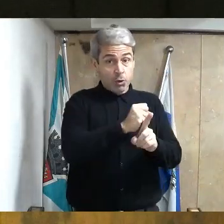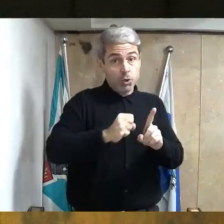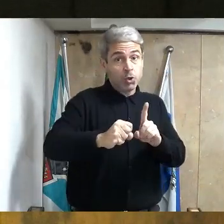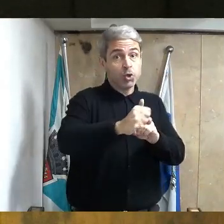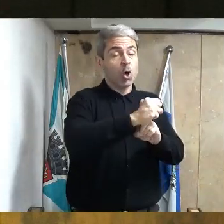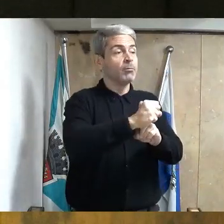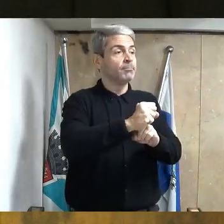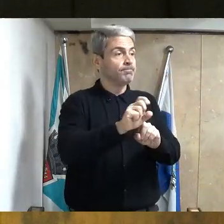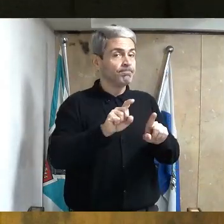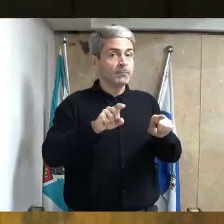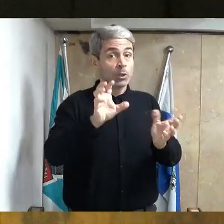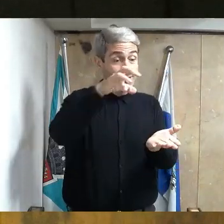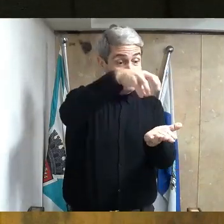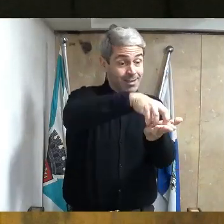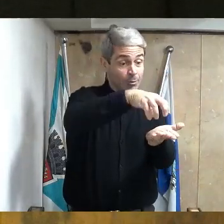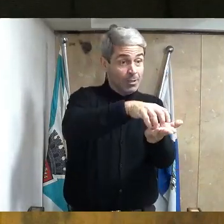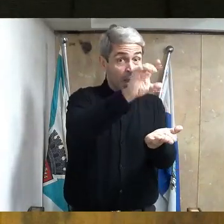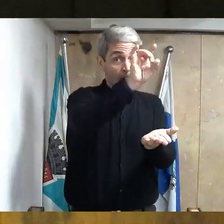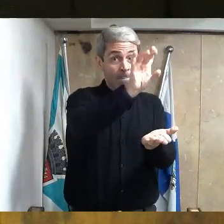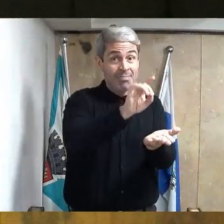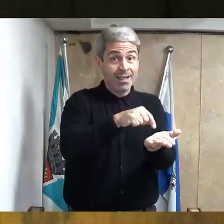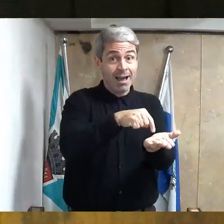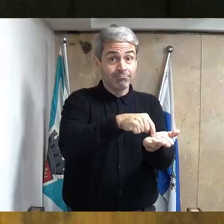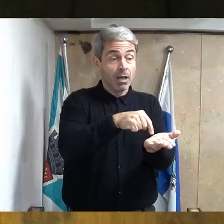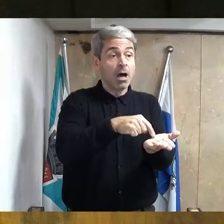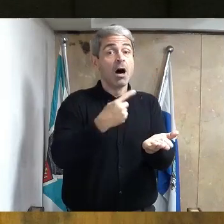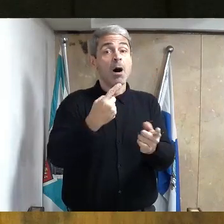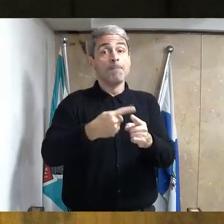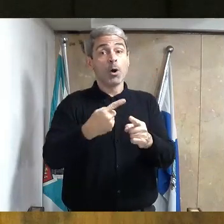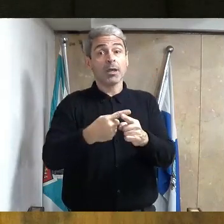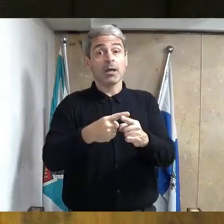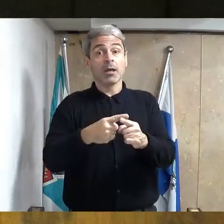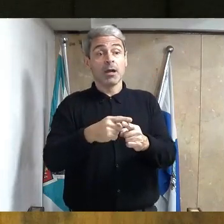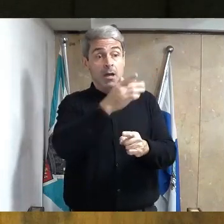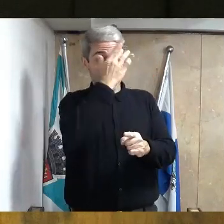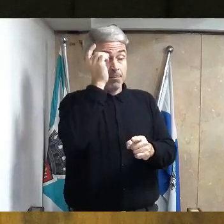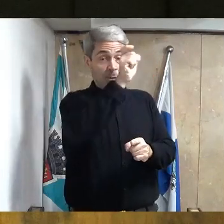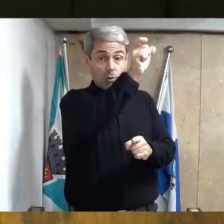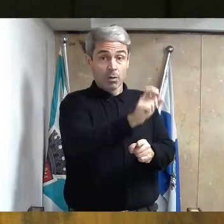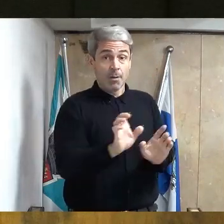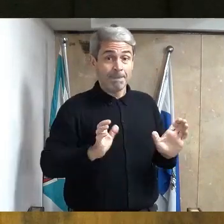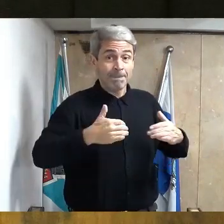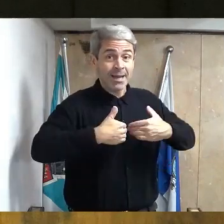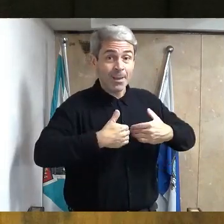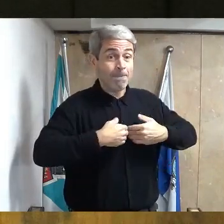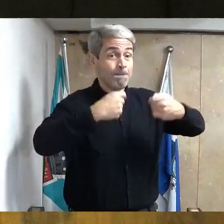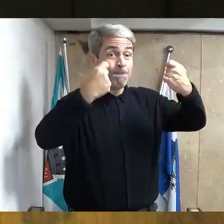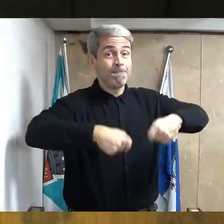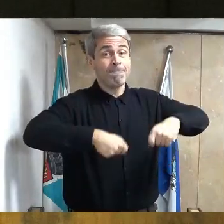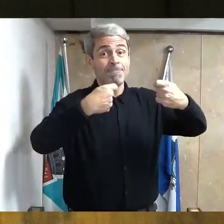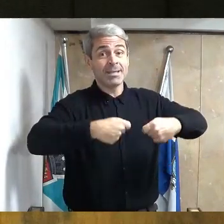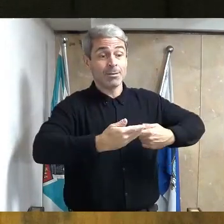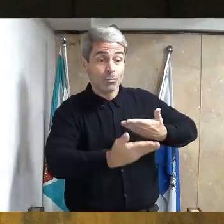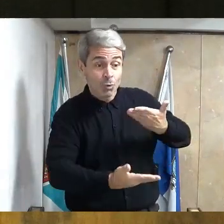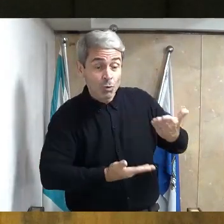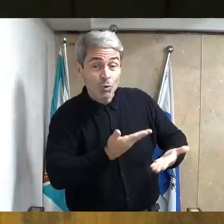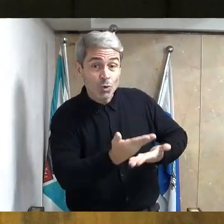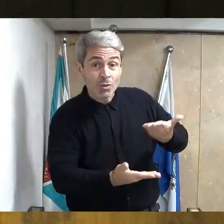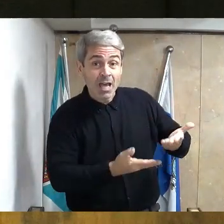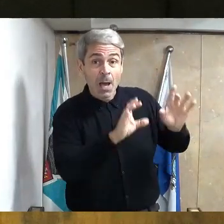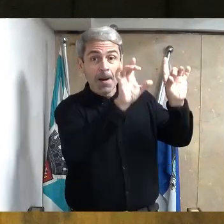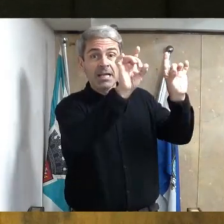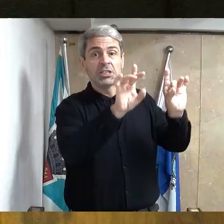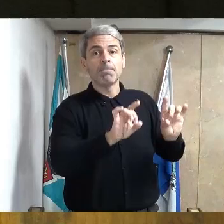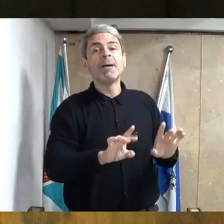em centro especializado. Isso porque as pessoas com espectro autista necessitam desse atendimento em